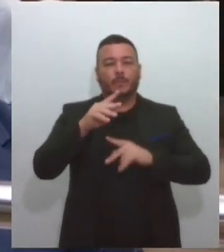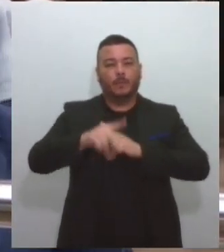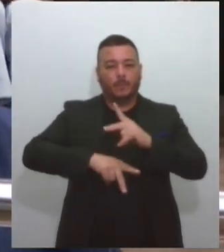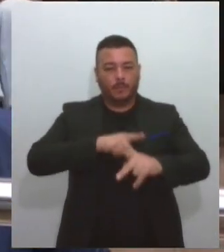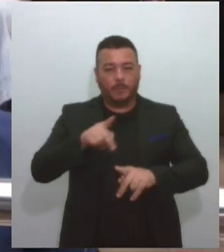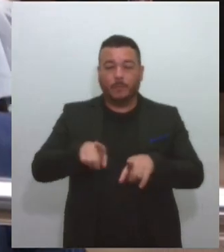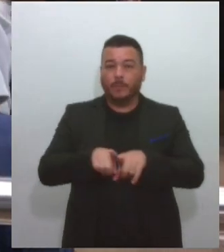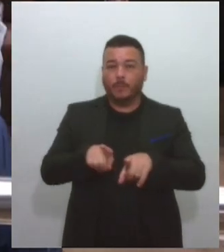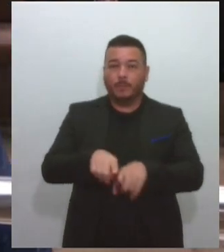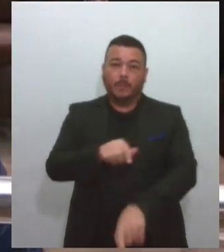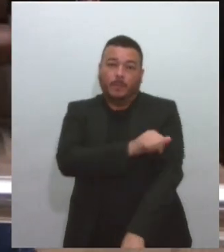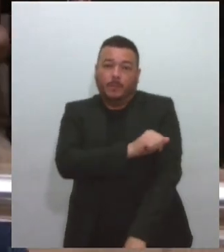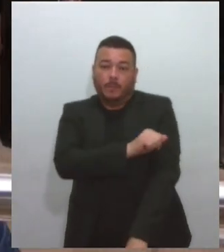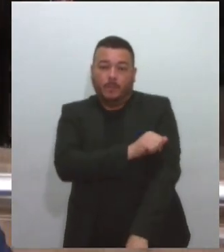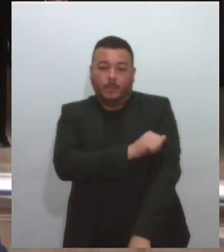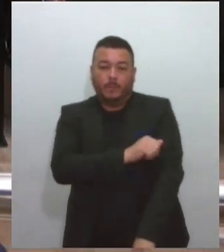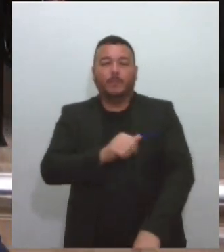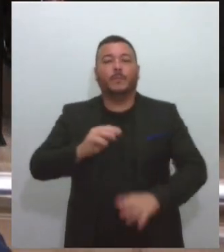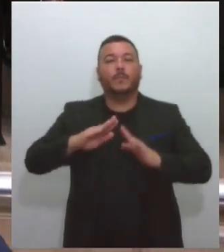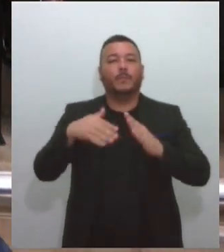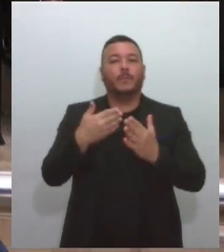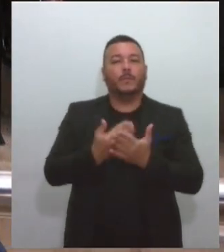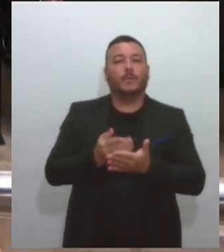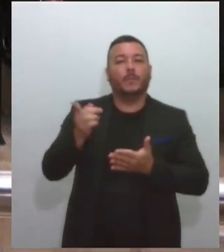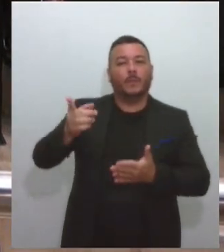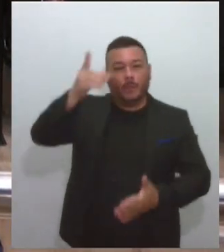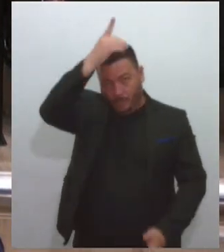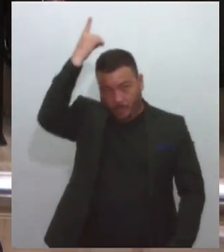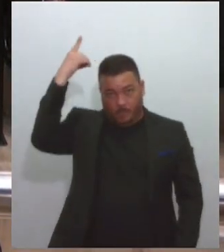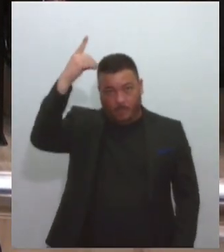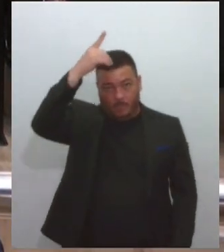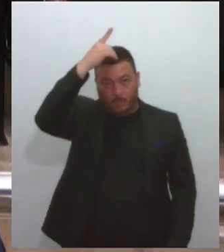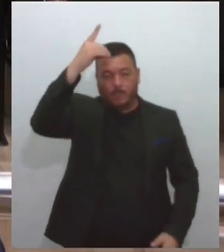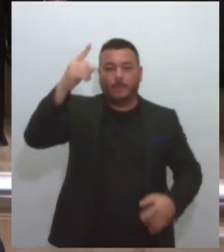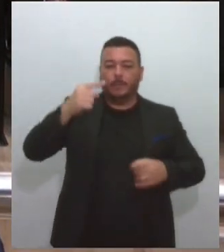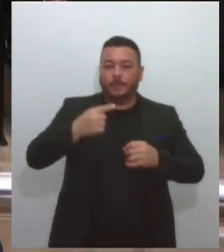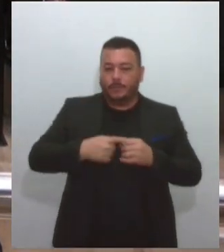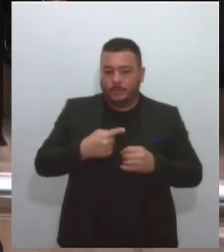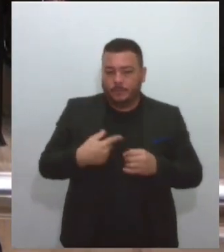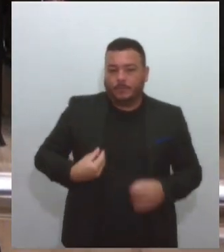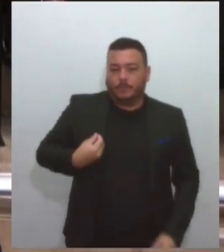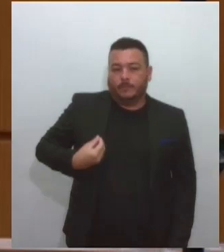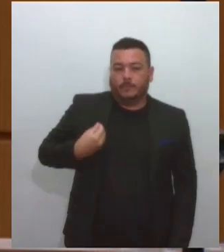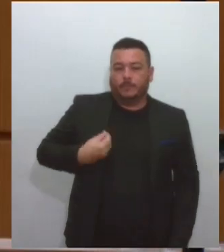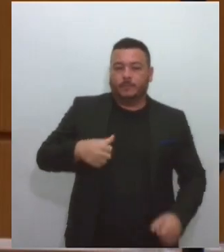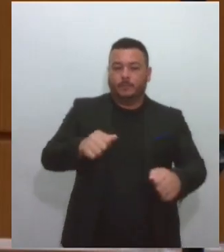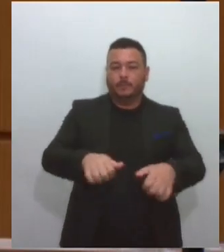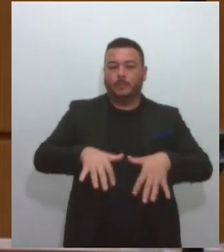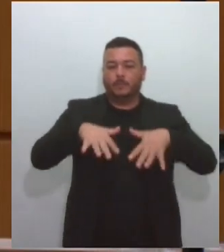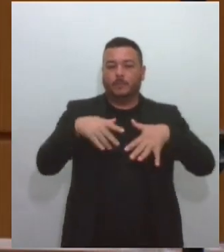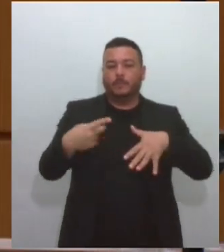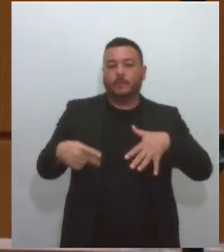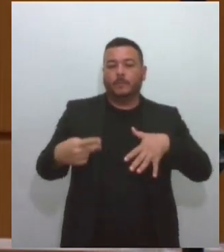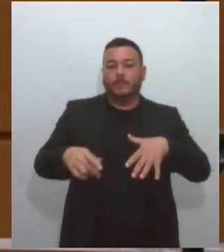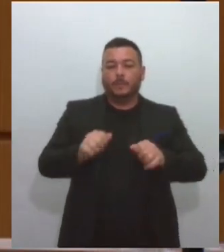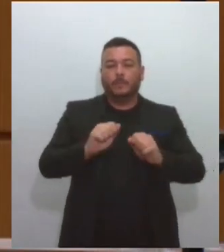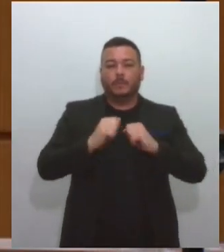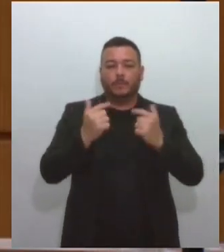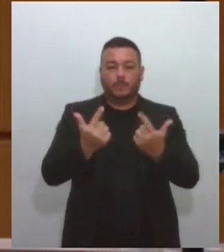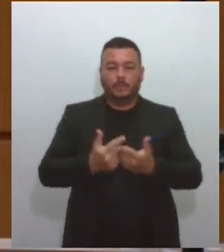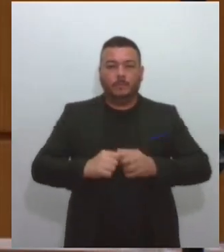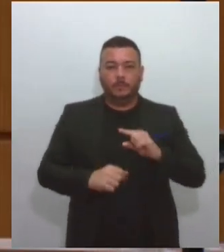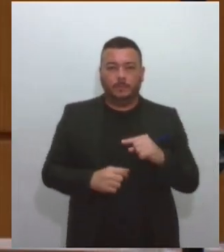General Calazans, de Nossa Senhora das Dores, que se encontravam nas galerias da Assembleia. Em seguida, Linda